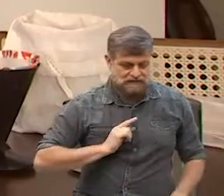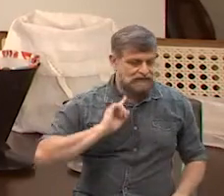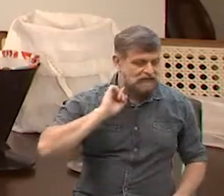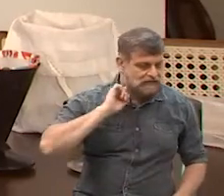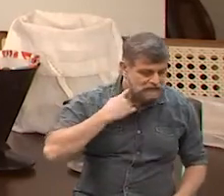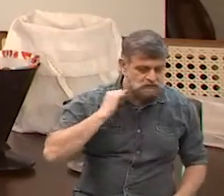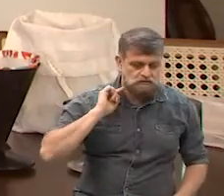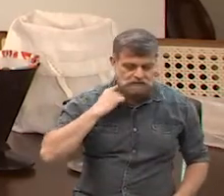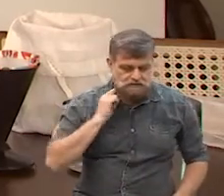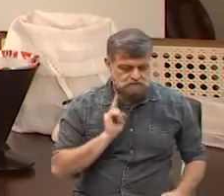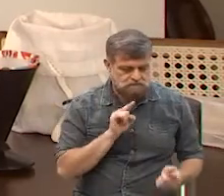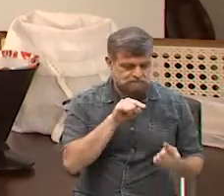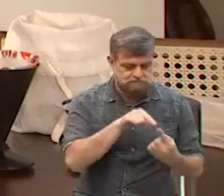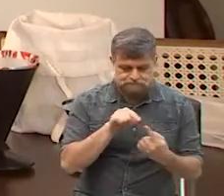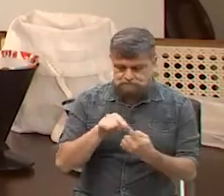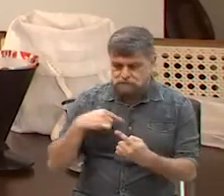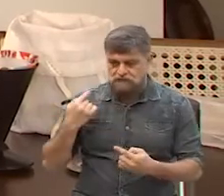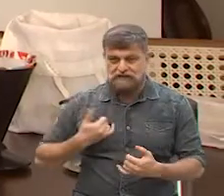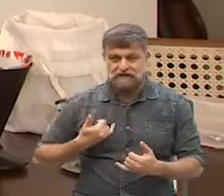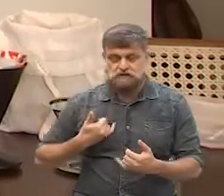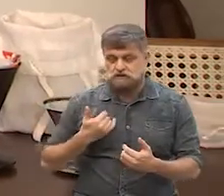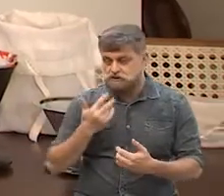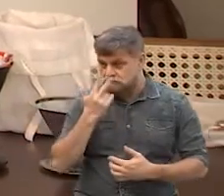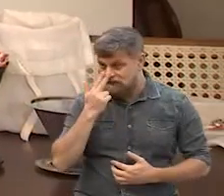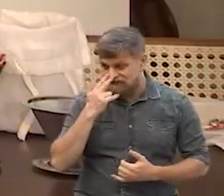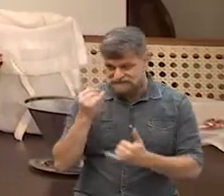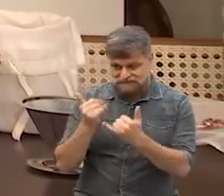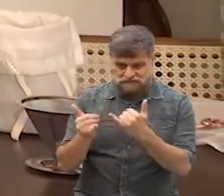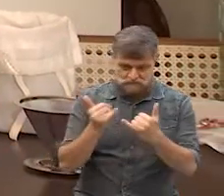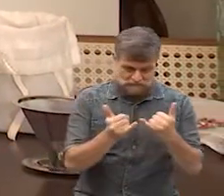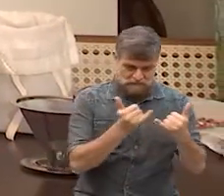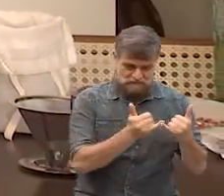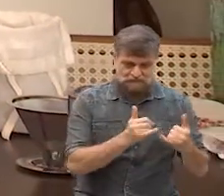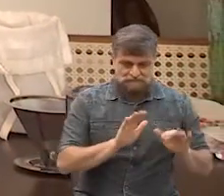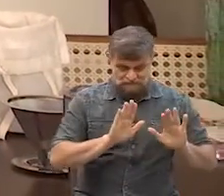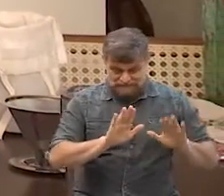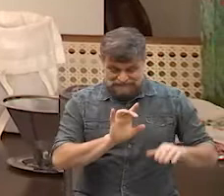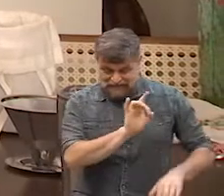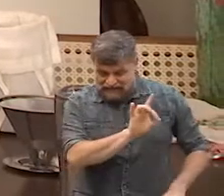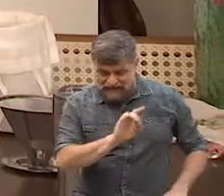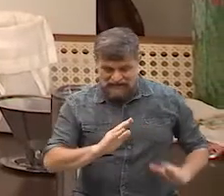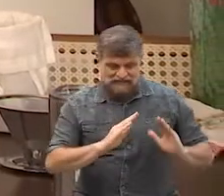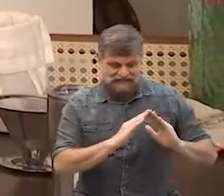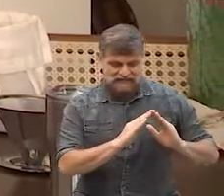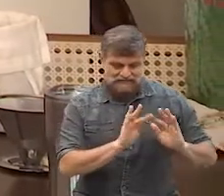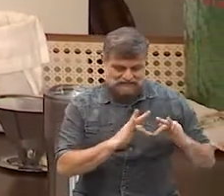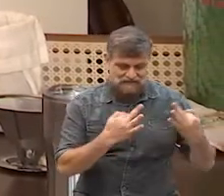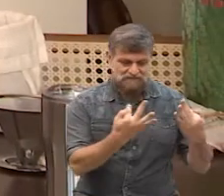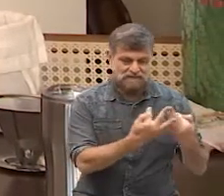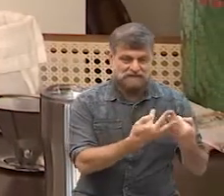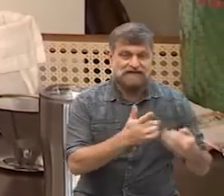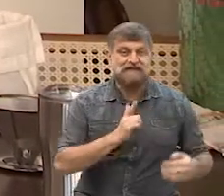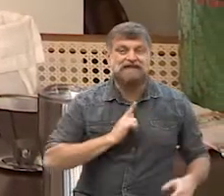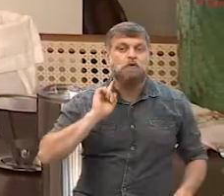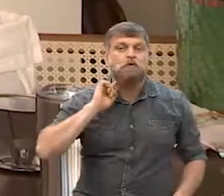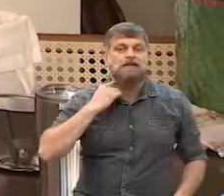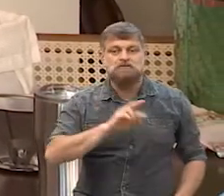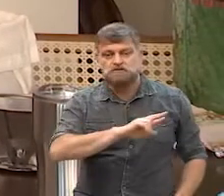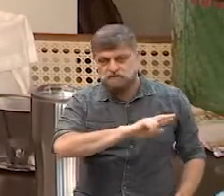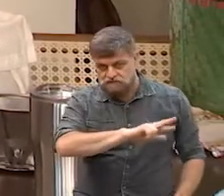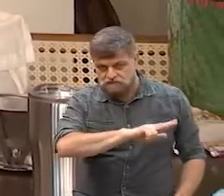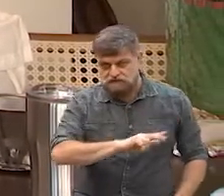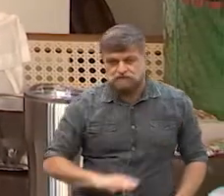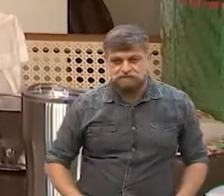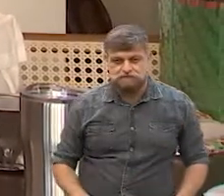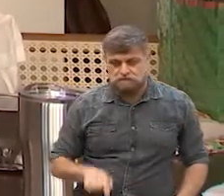específico. A gente é parecido, mas é diferente, né? Então, o primeiro passo é ver que o lixo